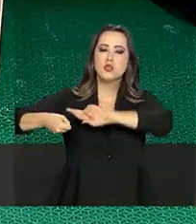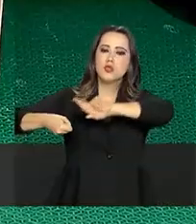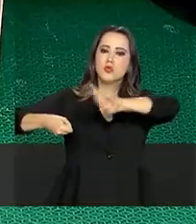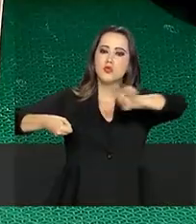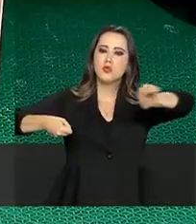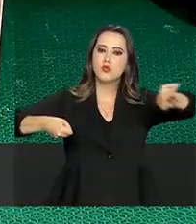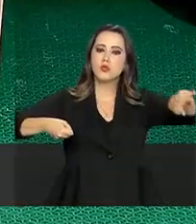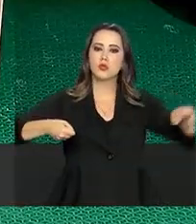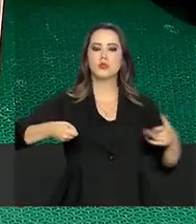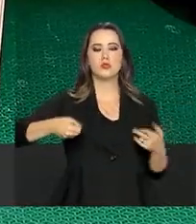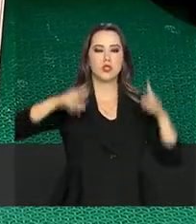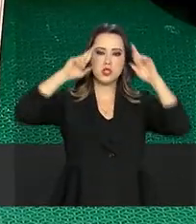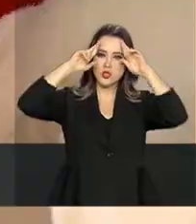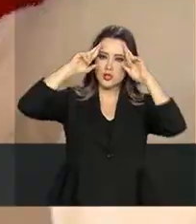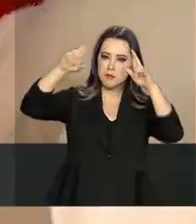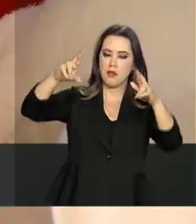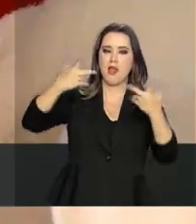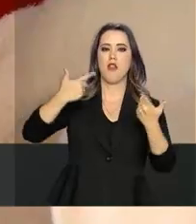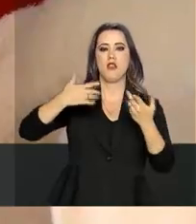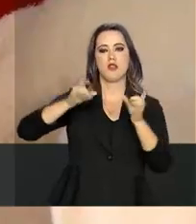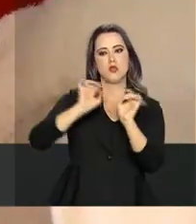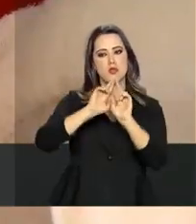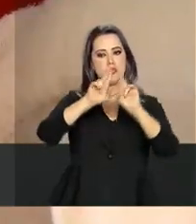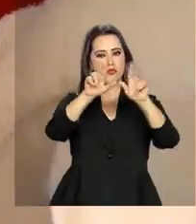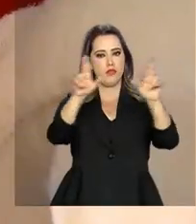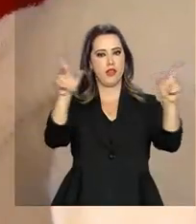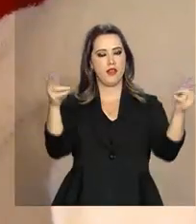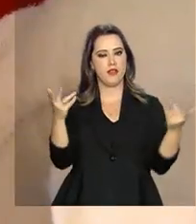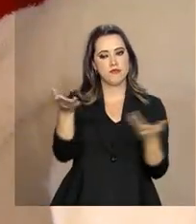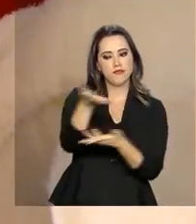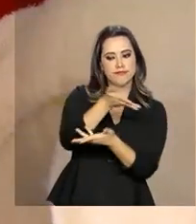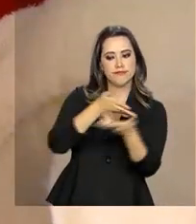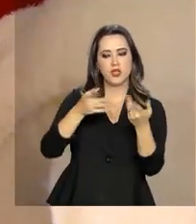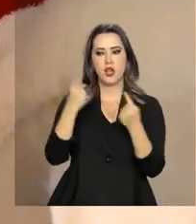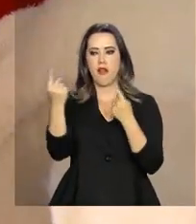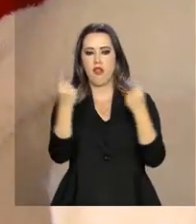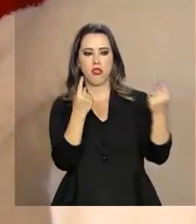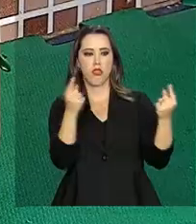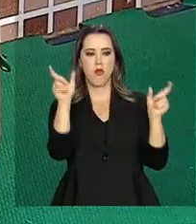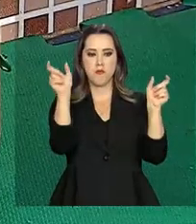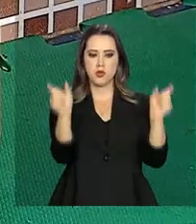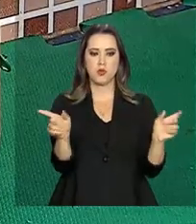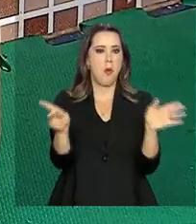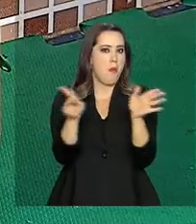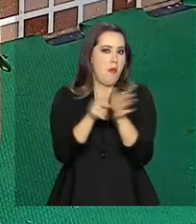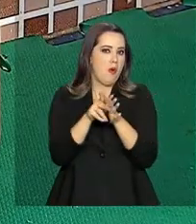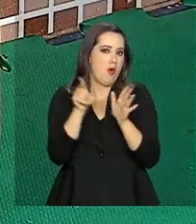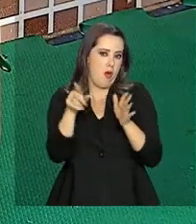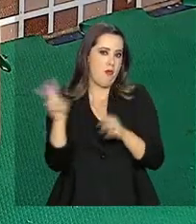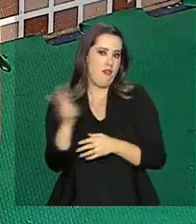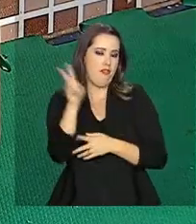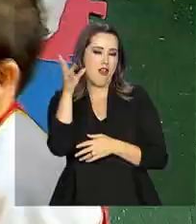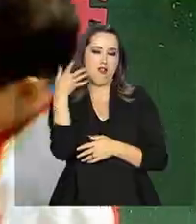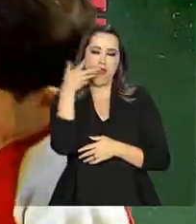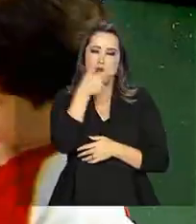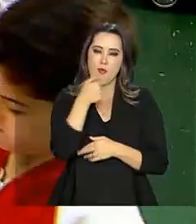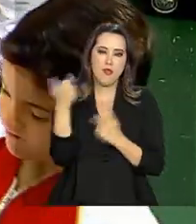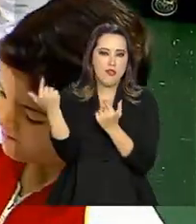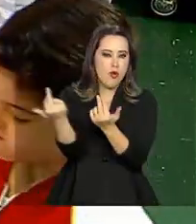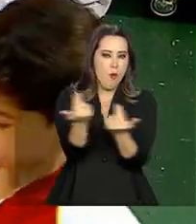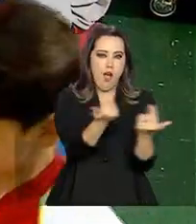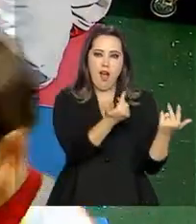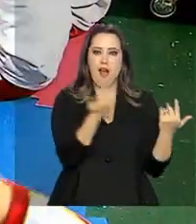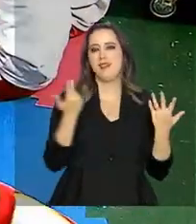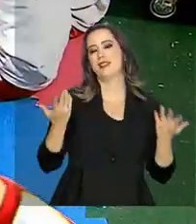de respeito ao próximo de entender que cada um é diferente e tem o seu valor e beleza uma